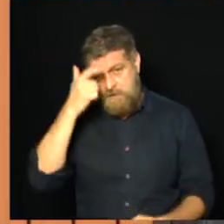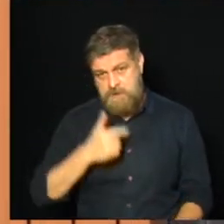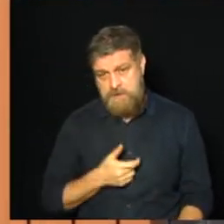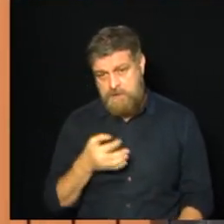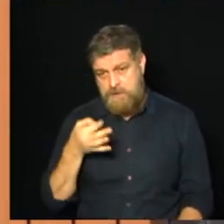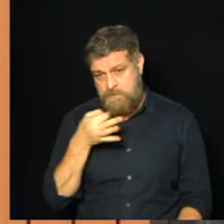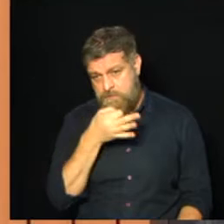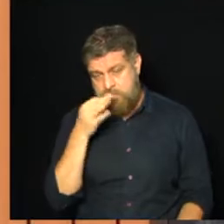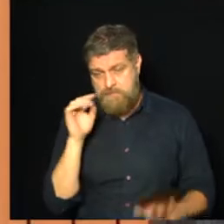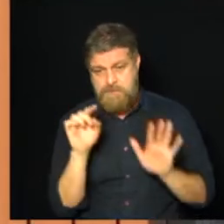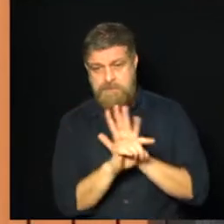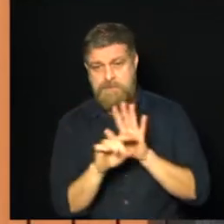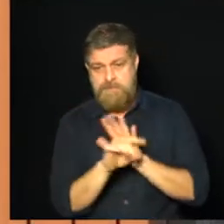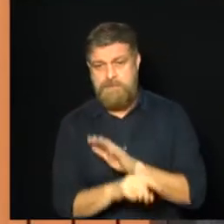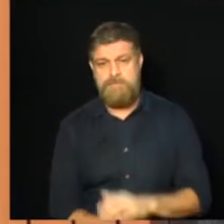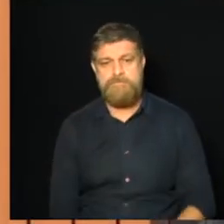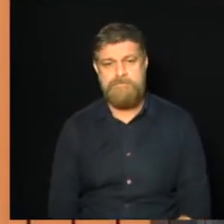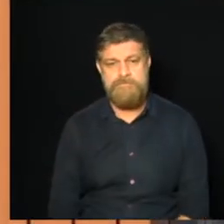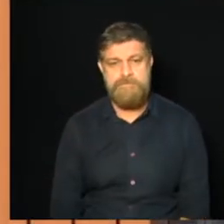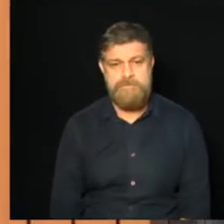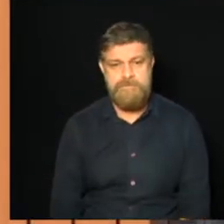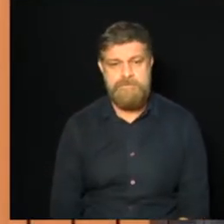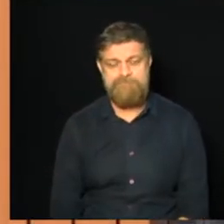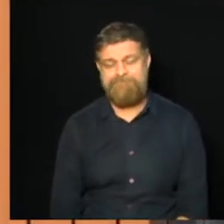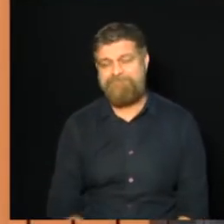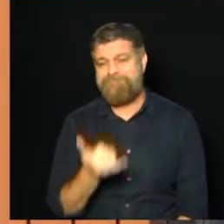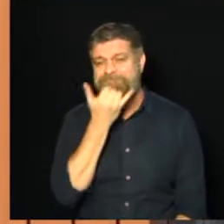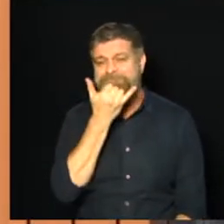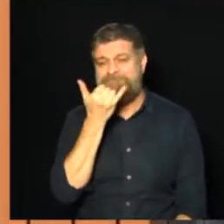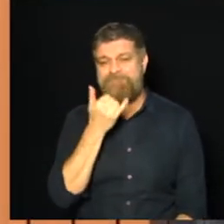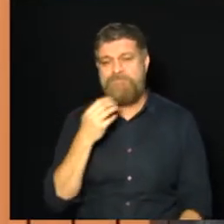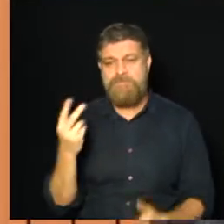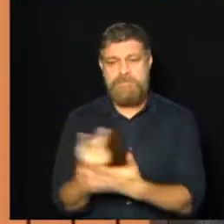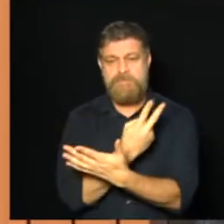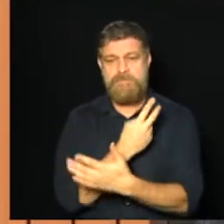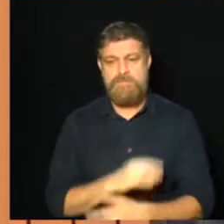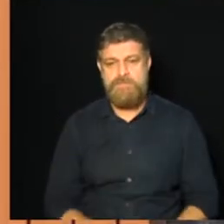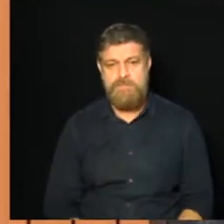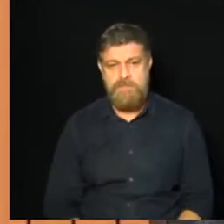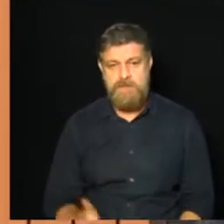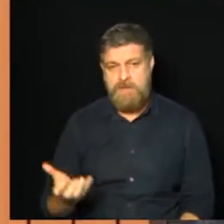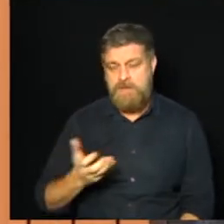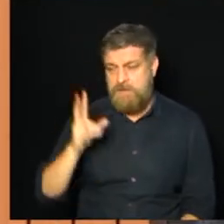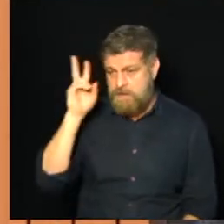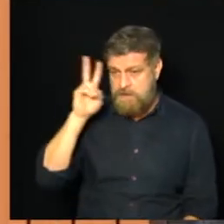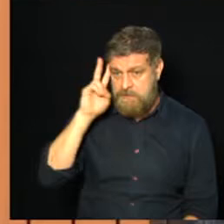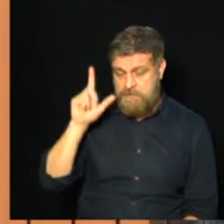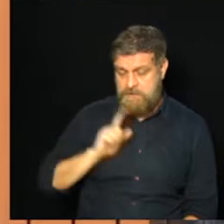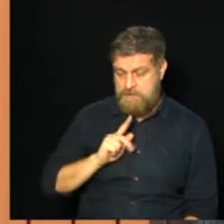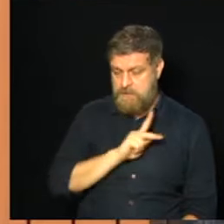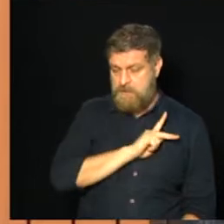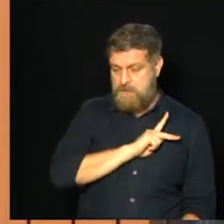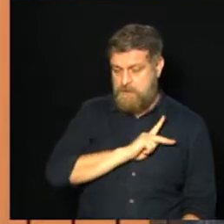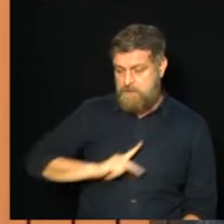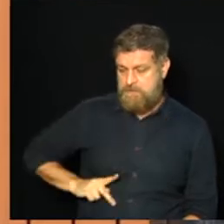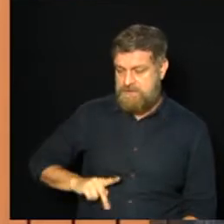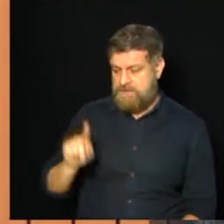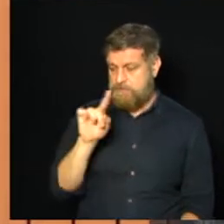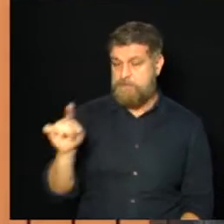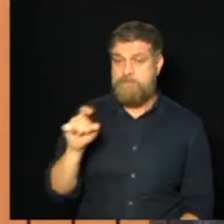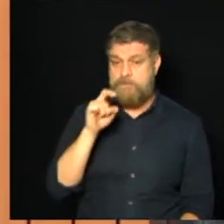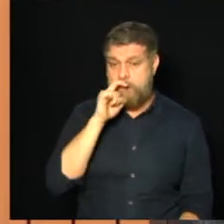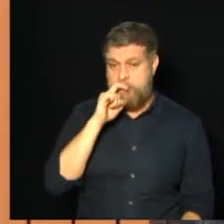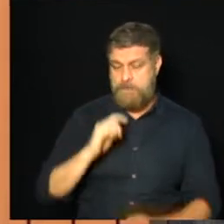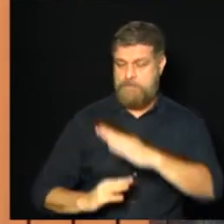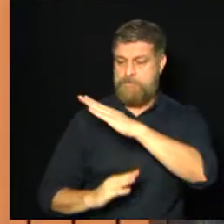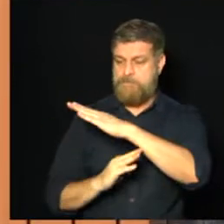fazê-los. Ato falho. Registrar aqui a presença do nosso presidente da Câmara Municipal de